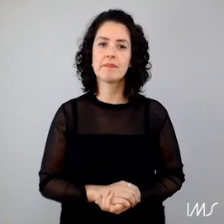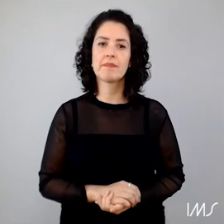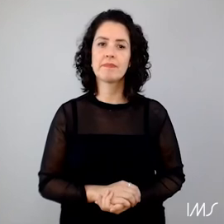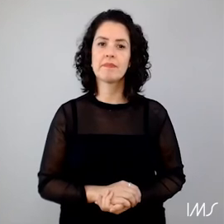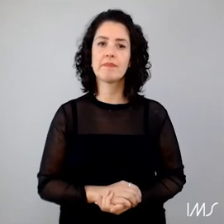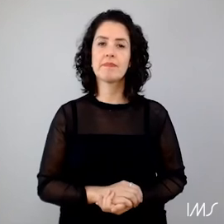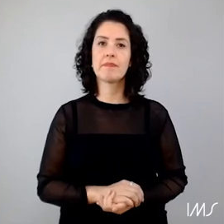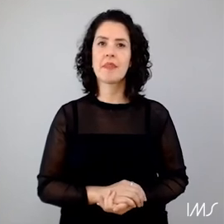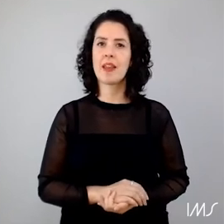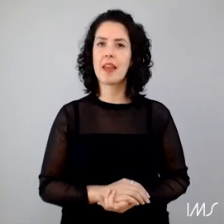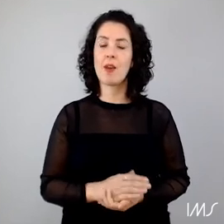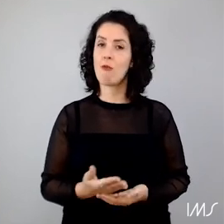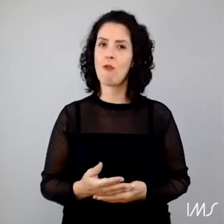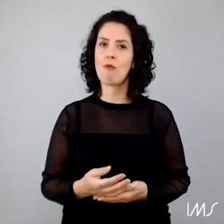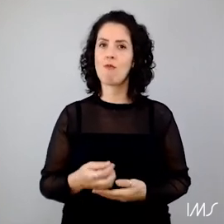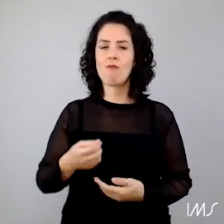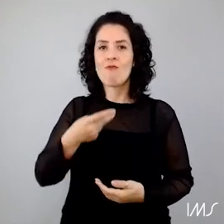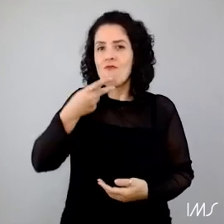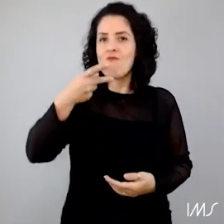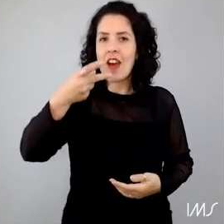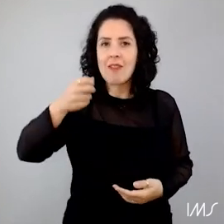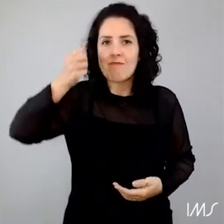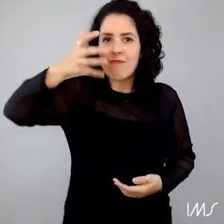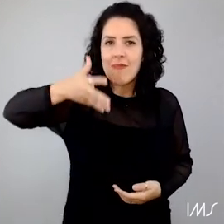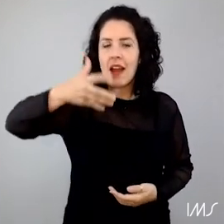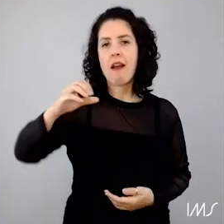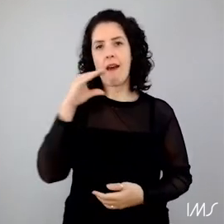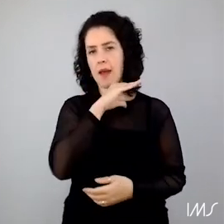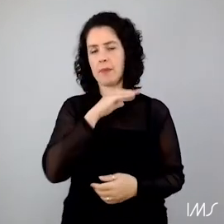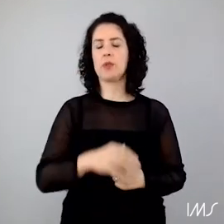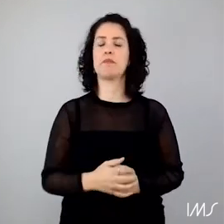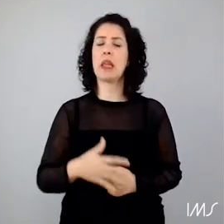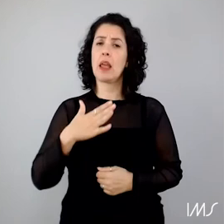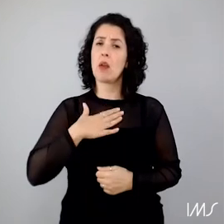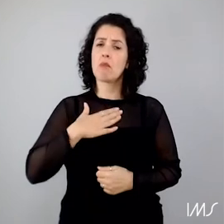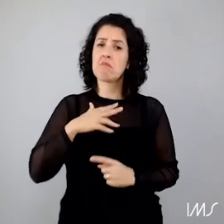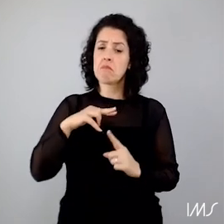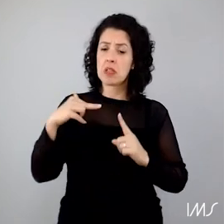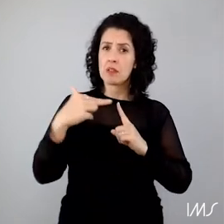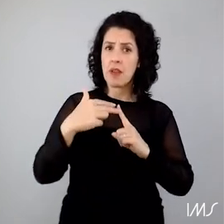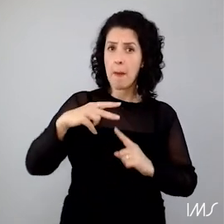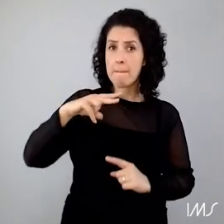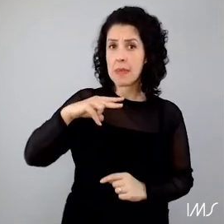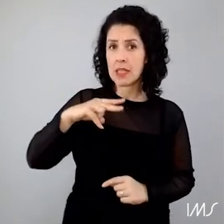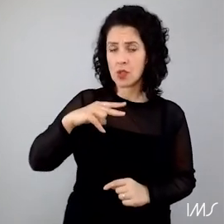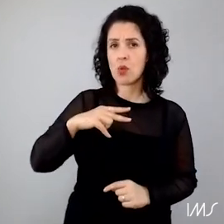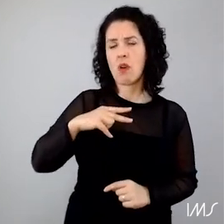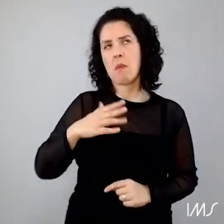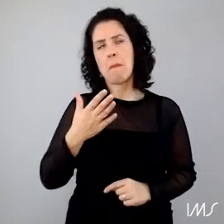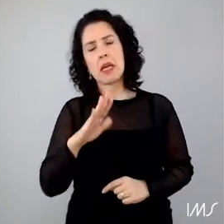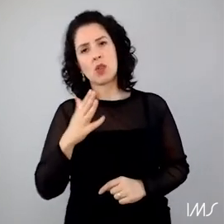Do ponto de vista pessoal, como eu mencionei, quer dizer, em meados dos anos 70, quer dizer, como estudante de